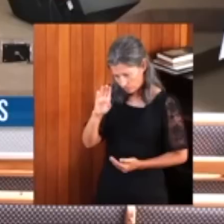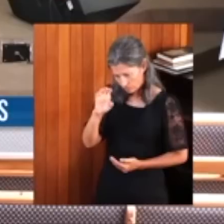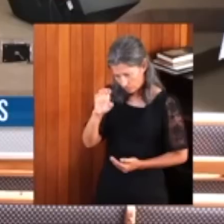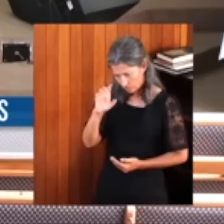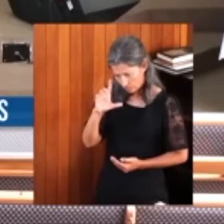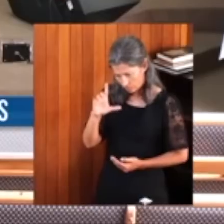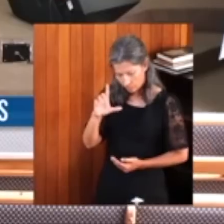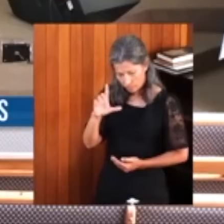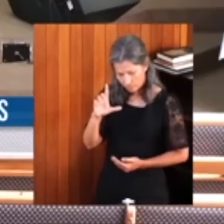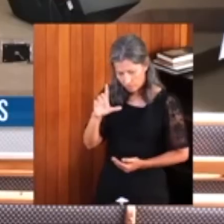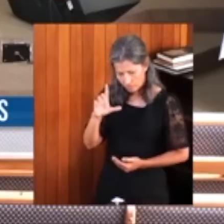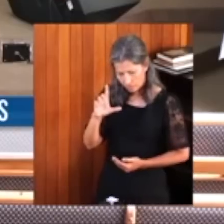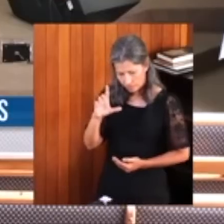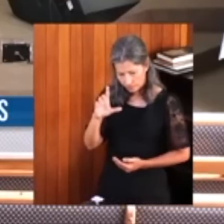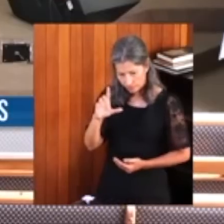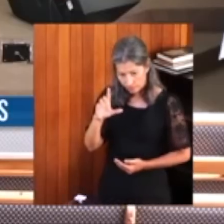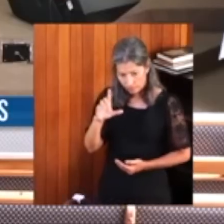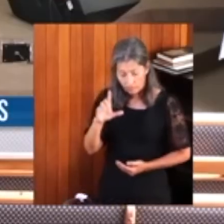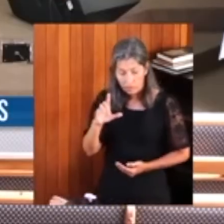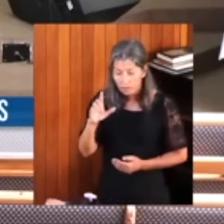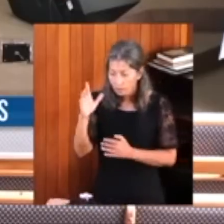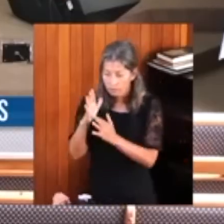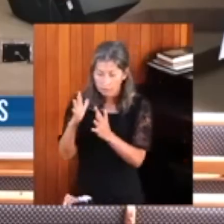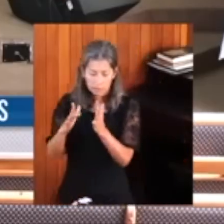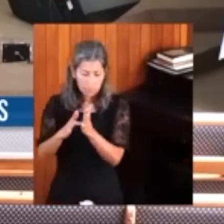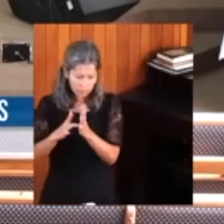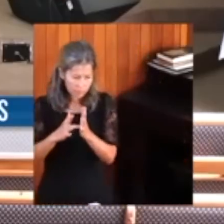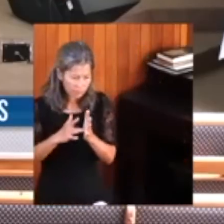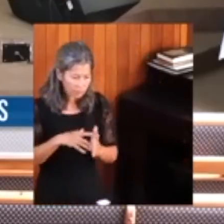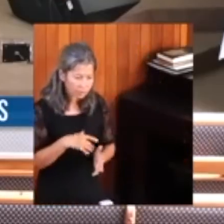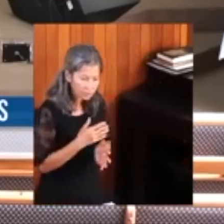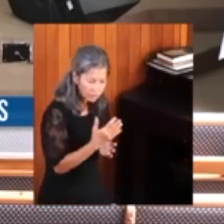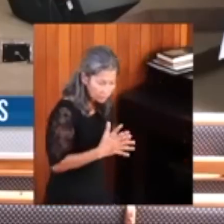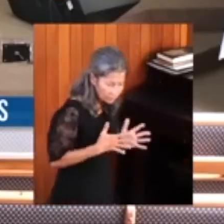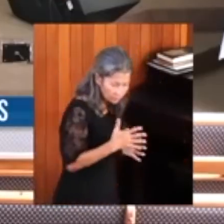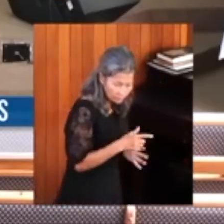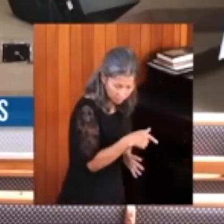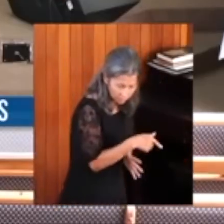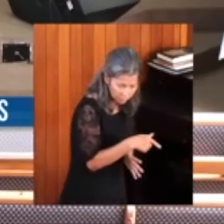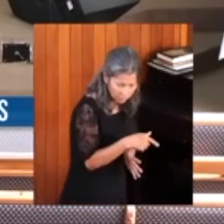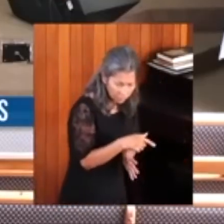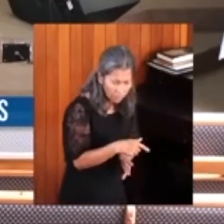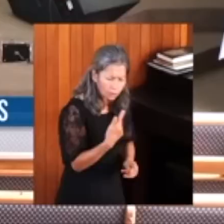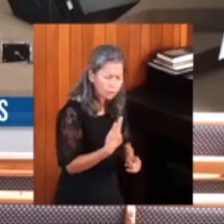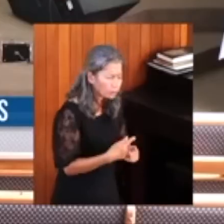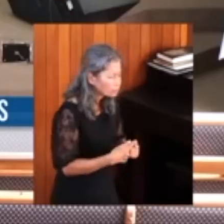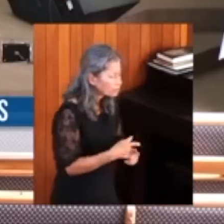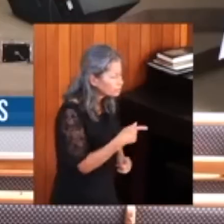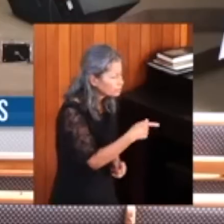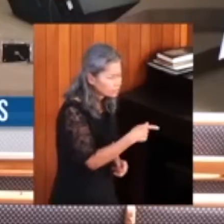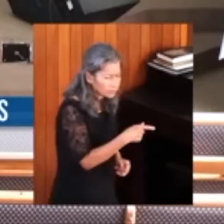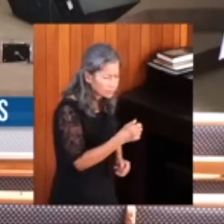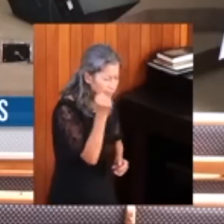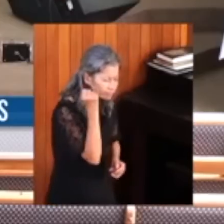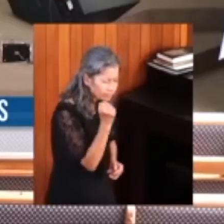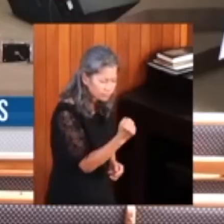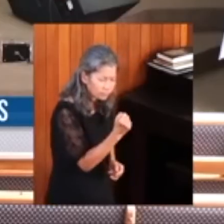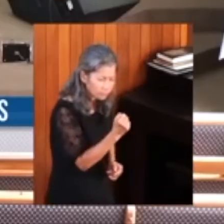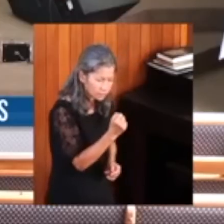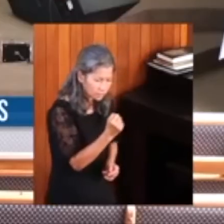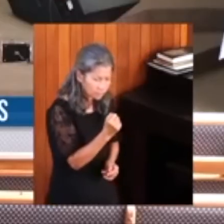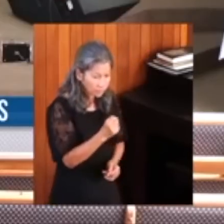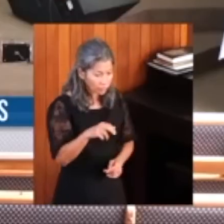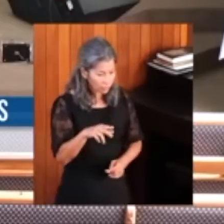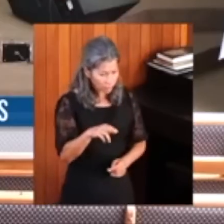está clamando diante de mim. Como é que você entende isso? Não entende? Pode falar.